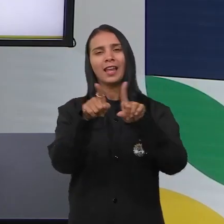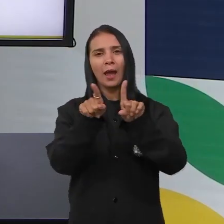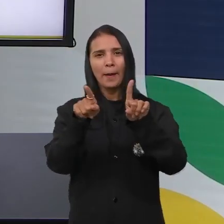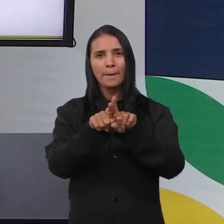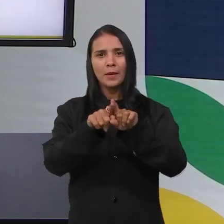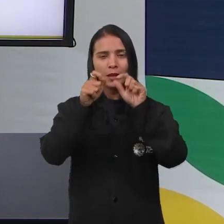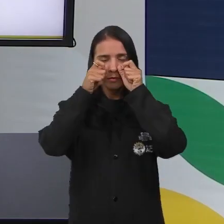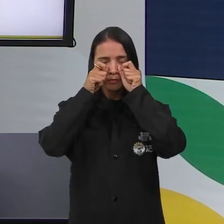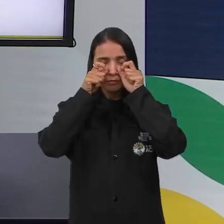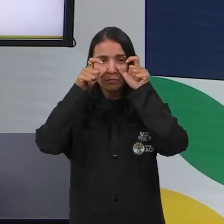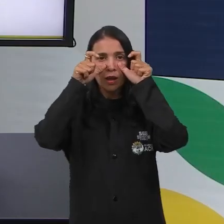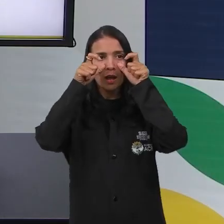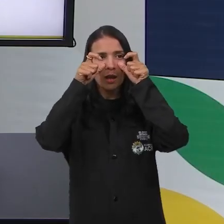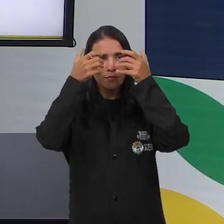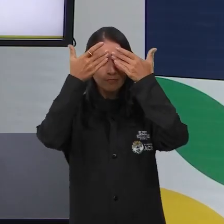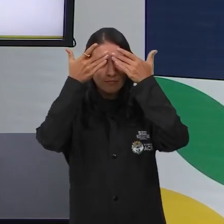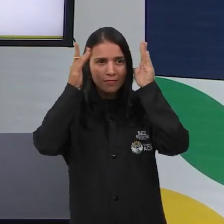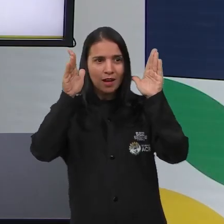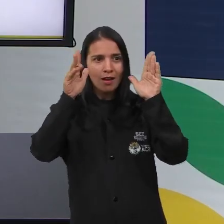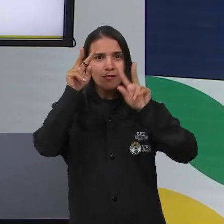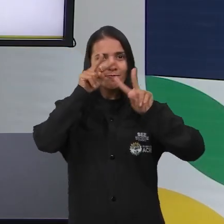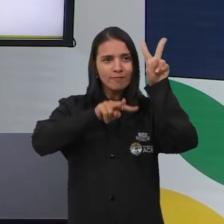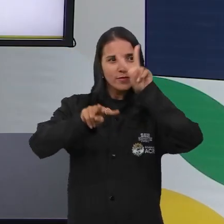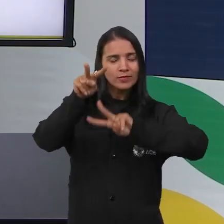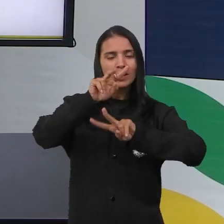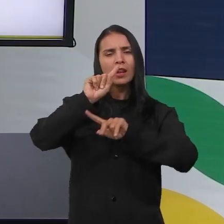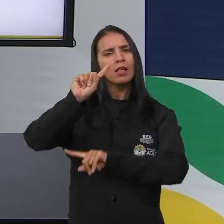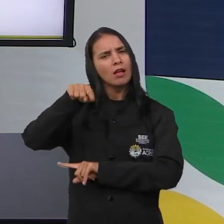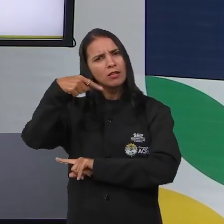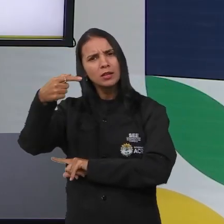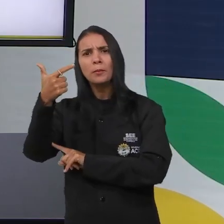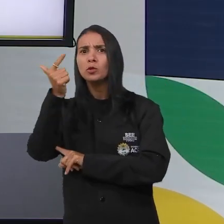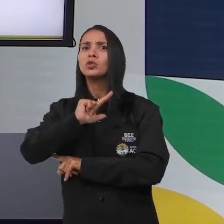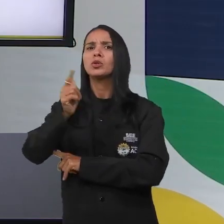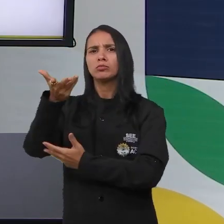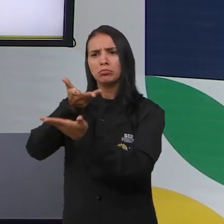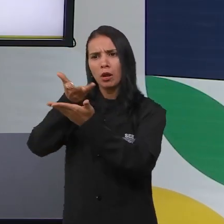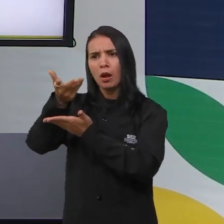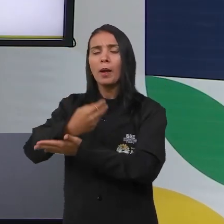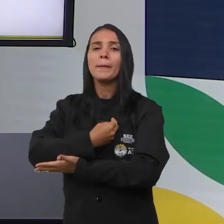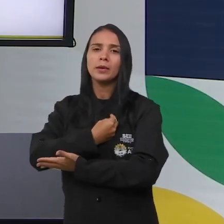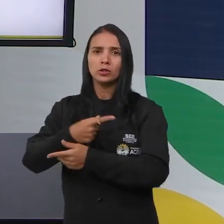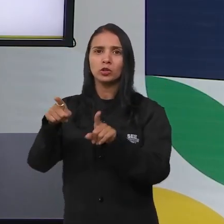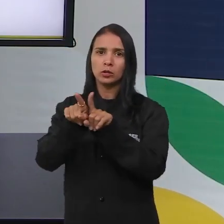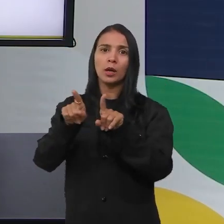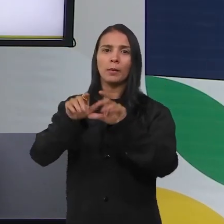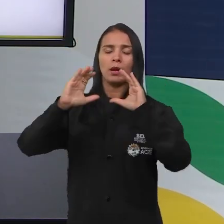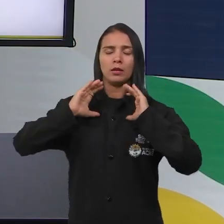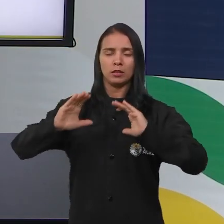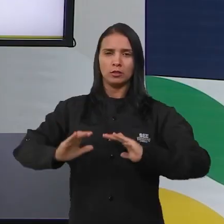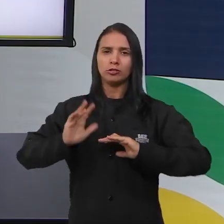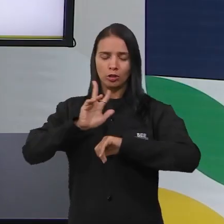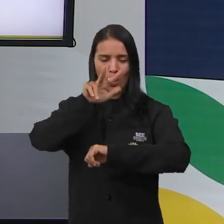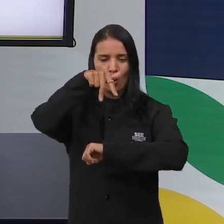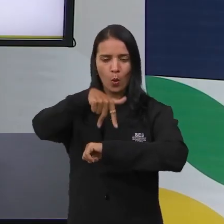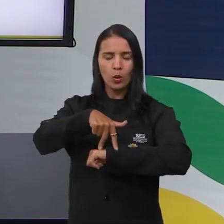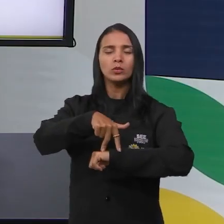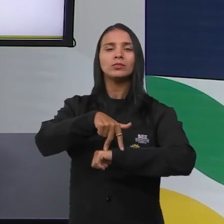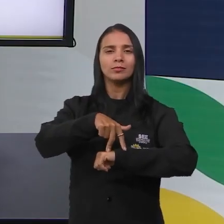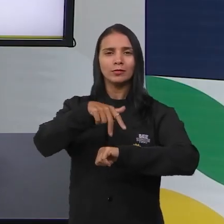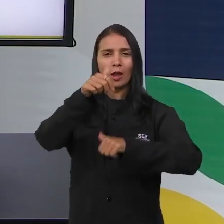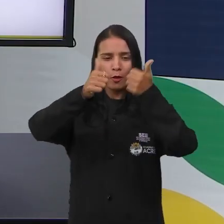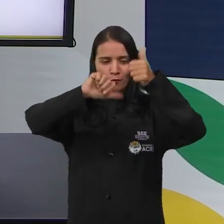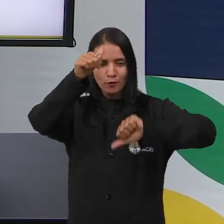um pouco mais crítica e depois possa ter esse papel participativo, cidadão ativo, com base nas análises sociais que